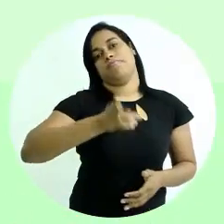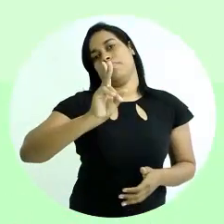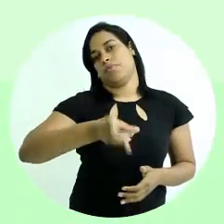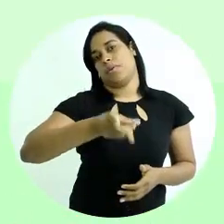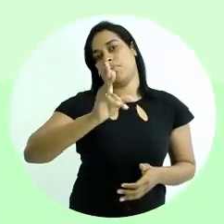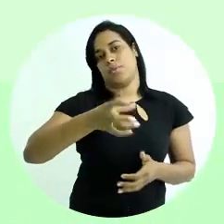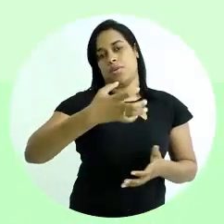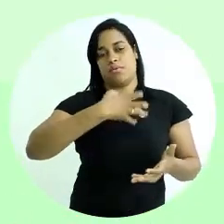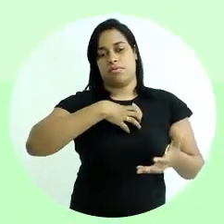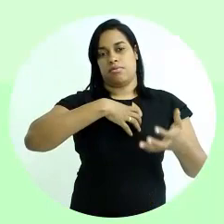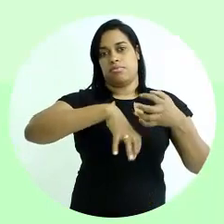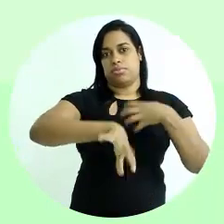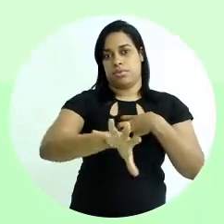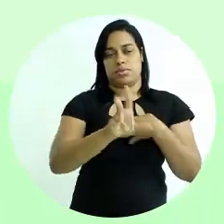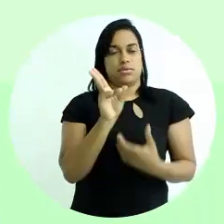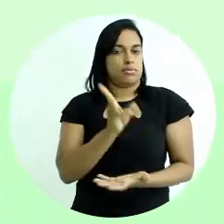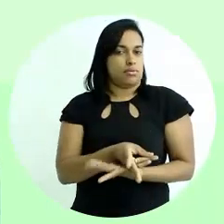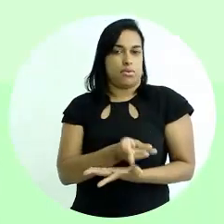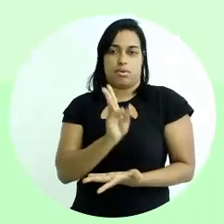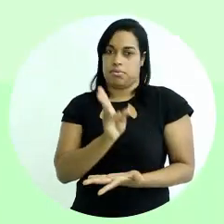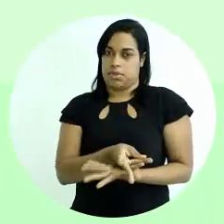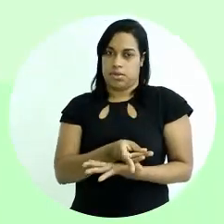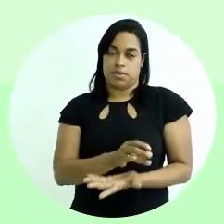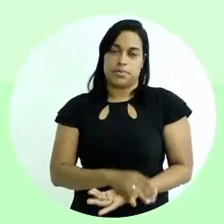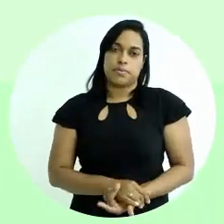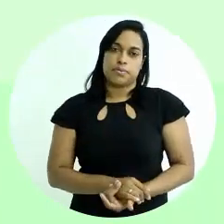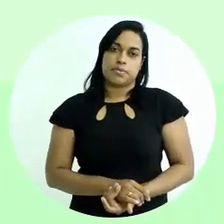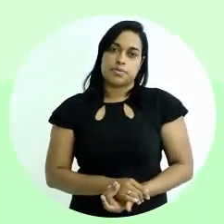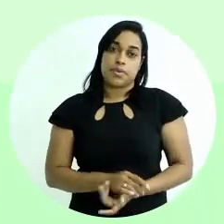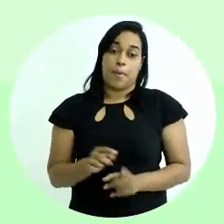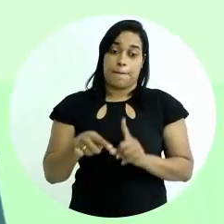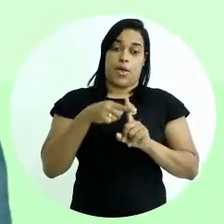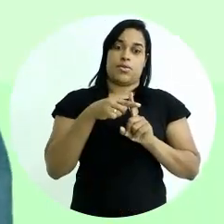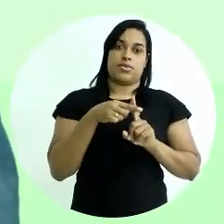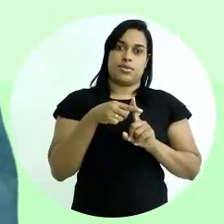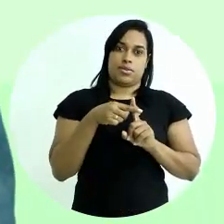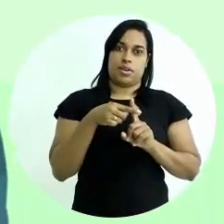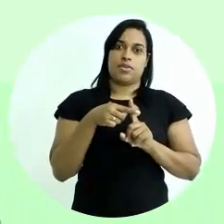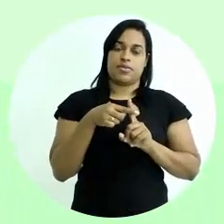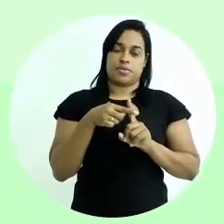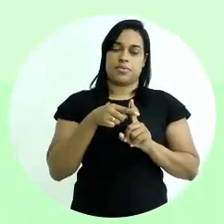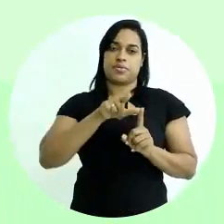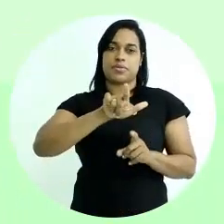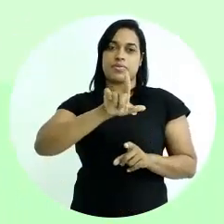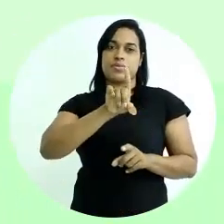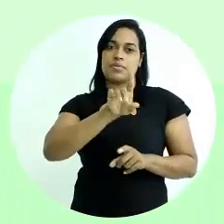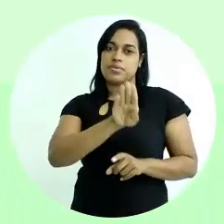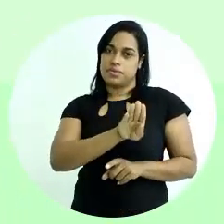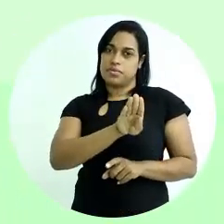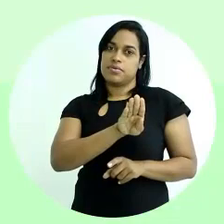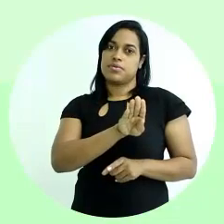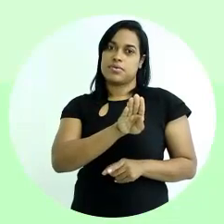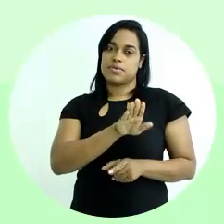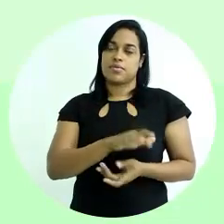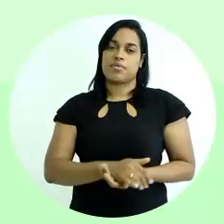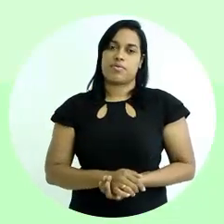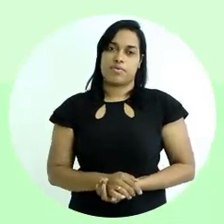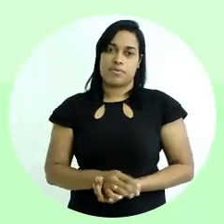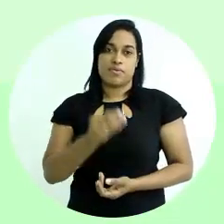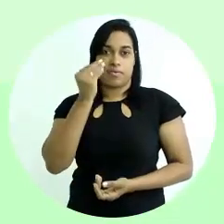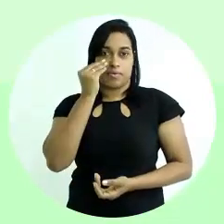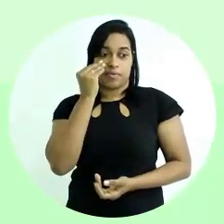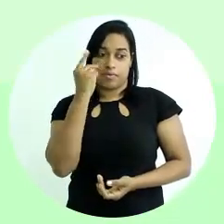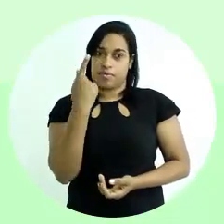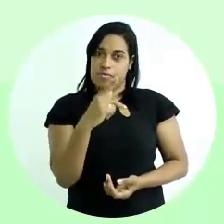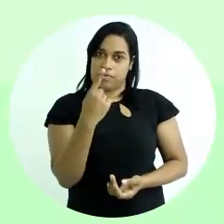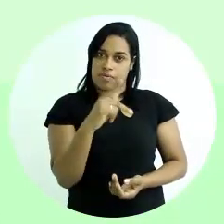ao outro então ponto positivo para a eb1 nesse